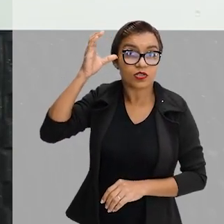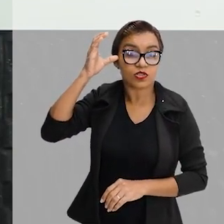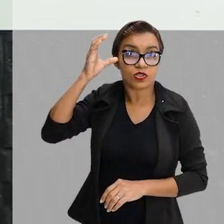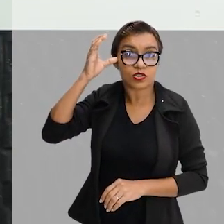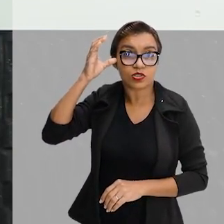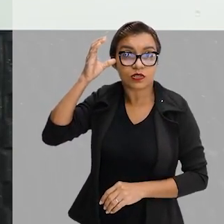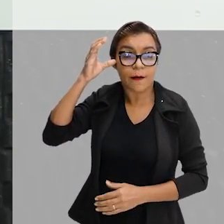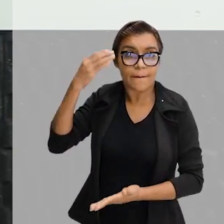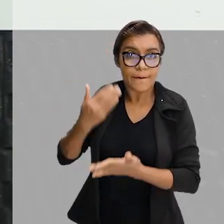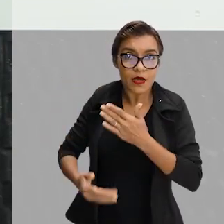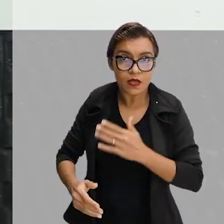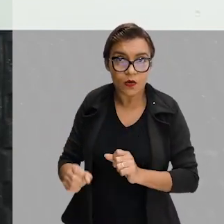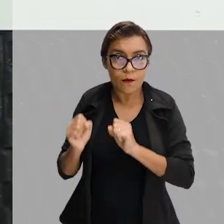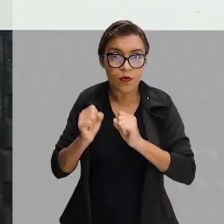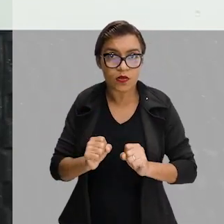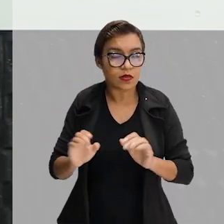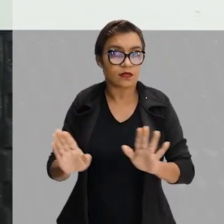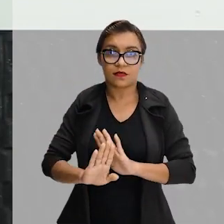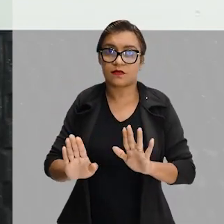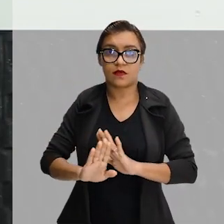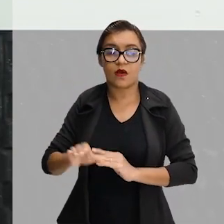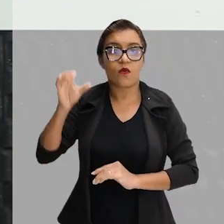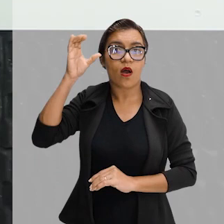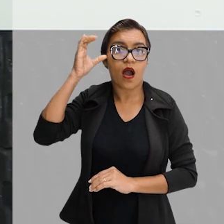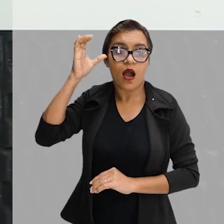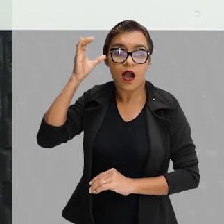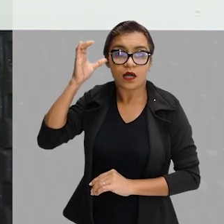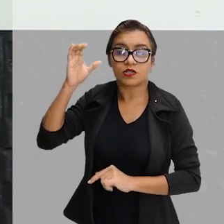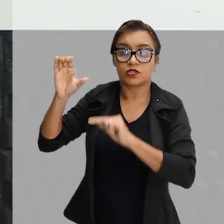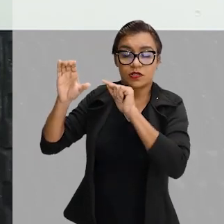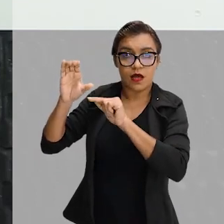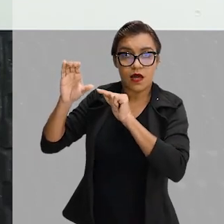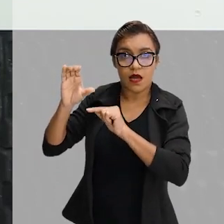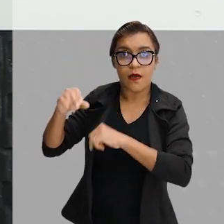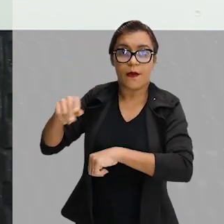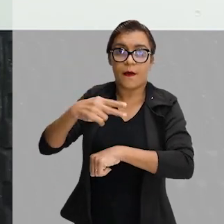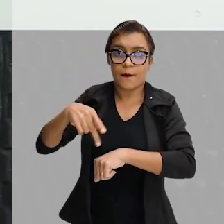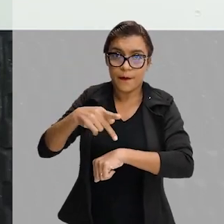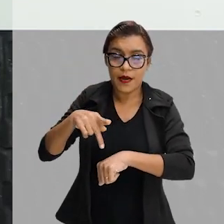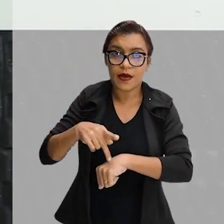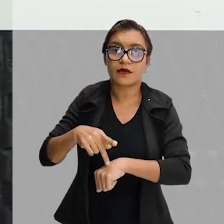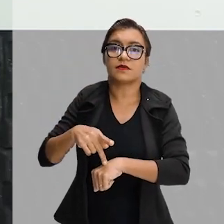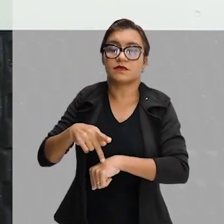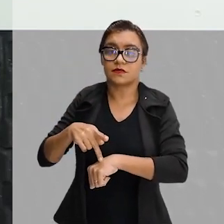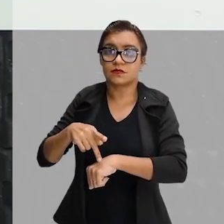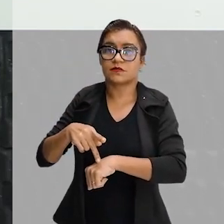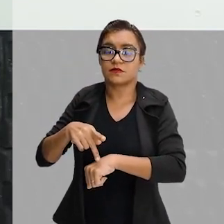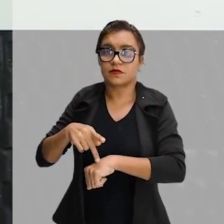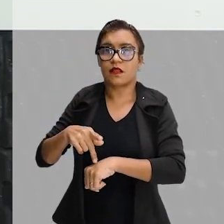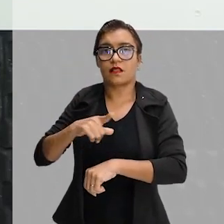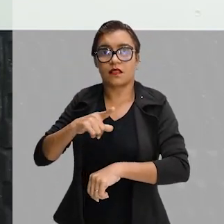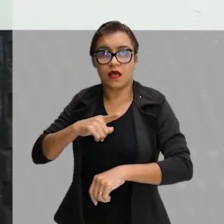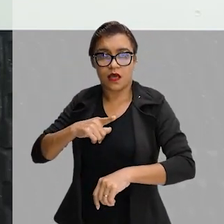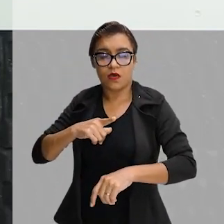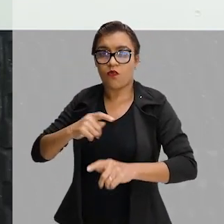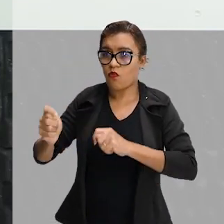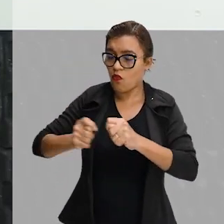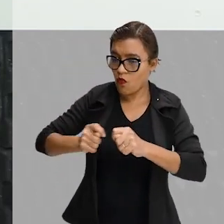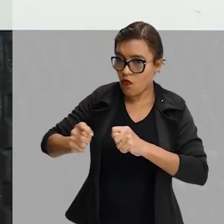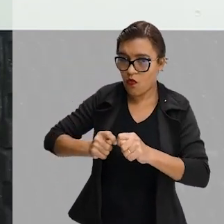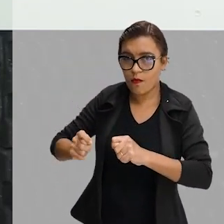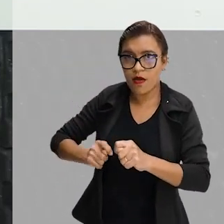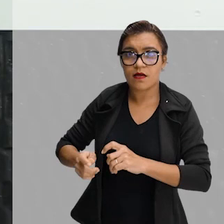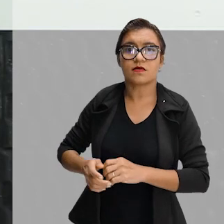poder. A China é a única nação que ameaça o poder norte-americano a título de comércio. Então, eu quebrei a ideia